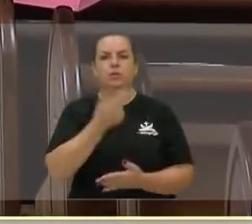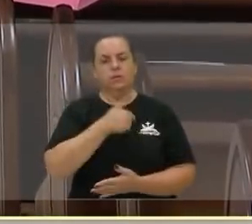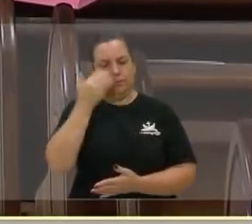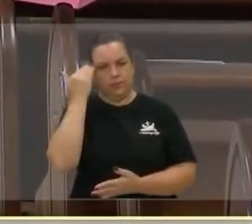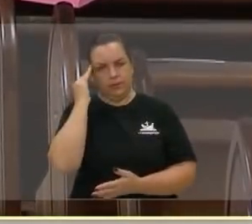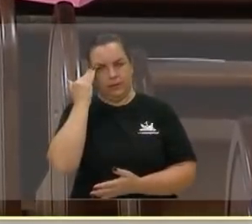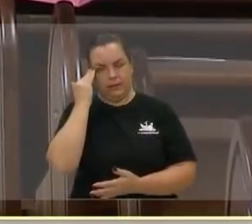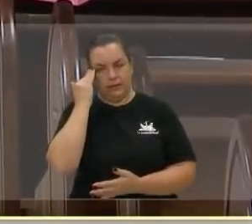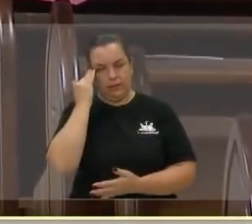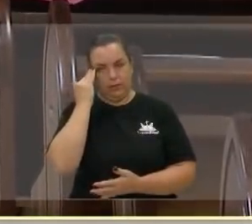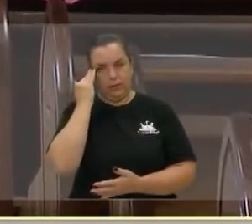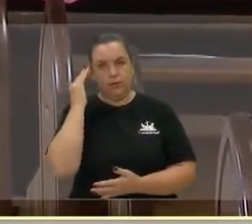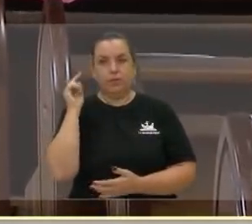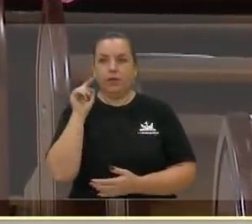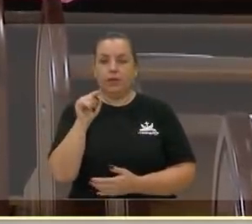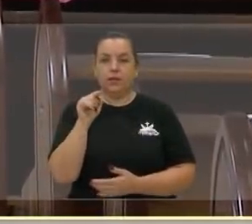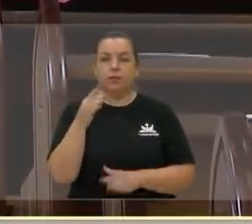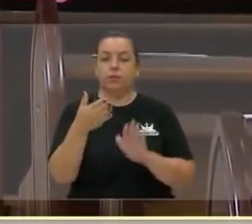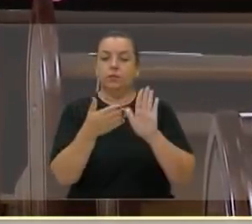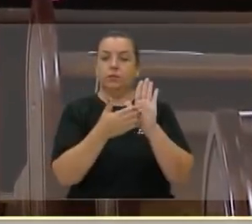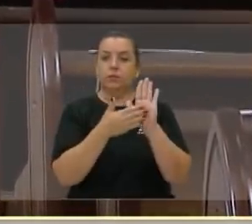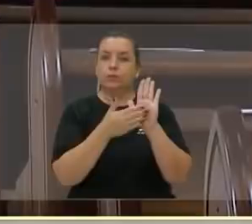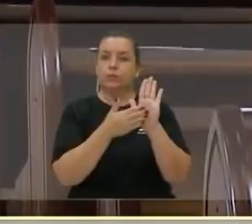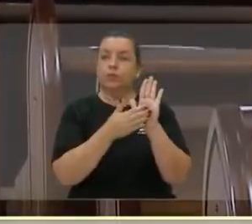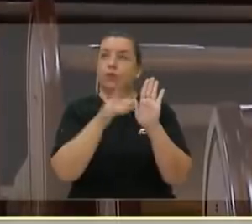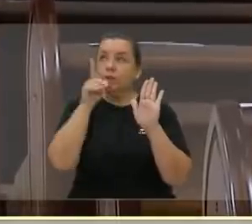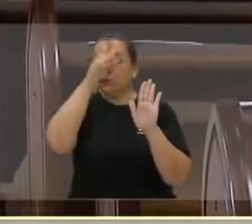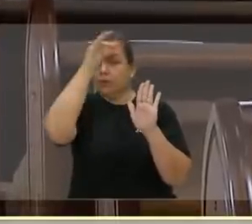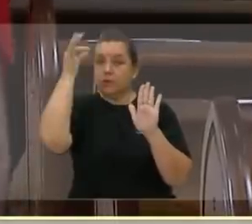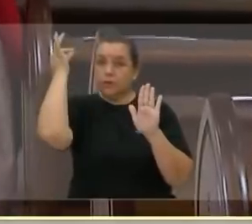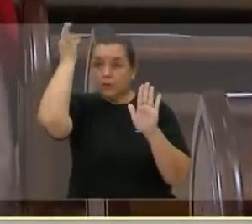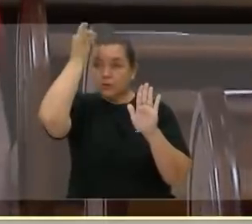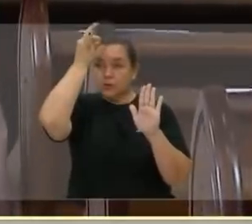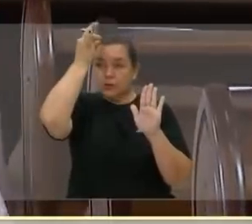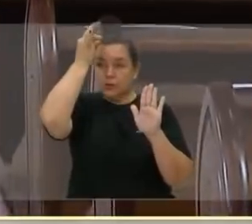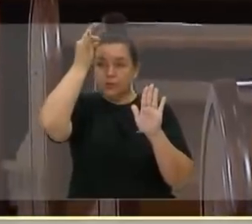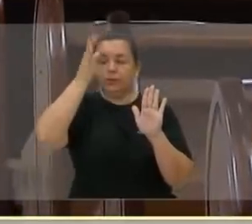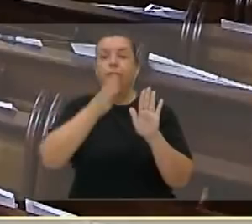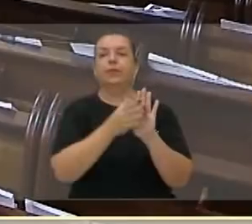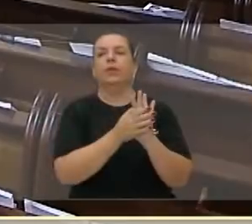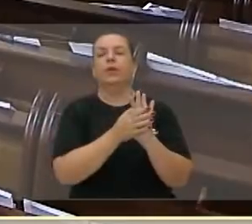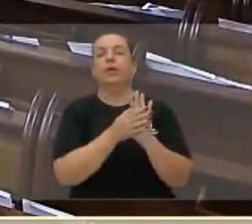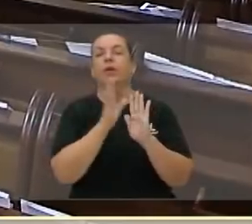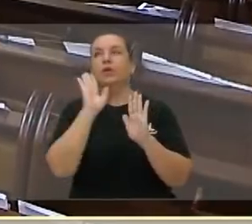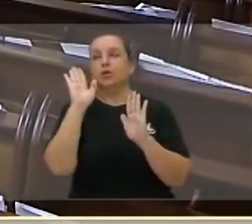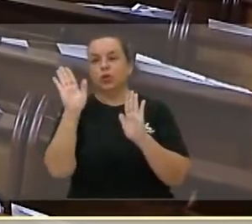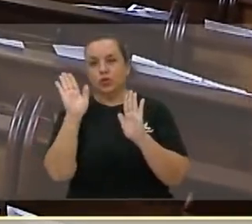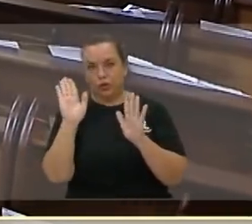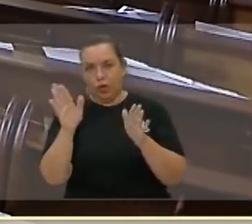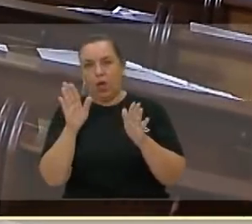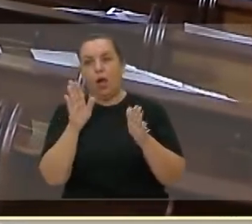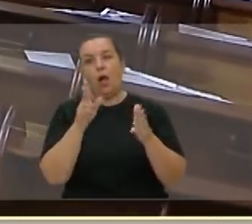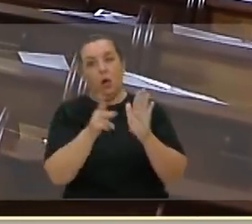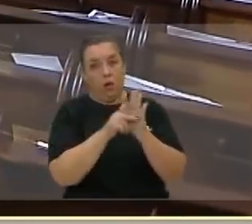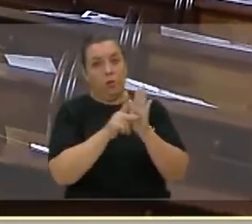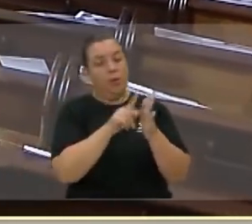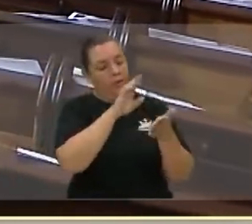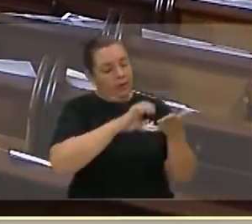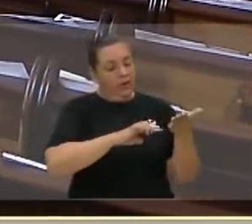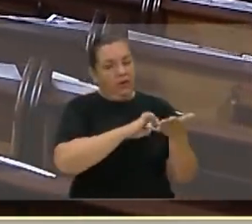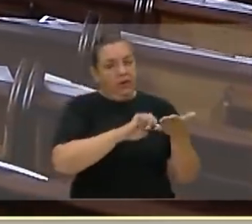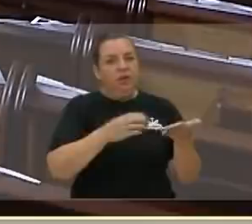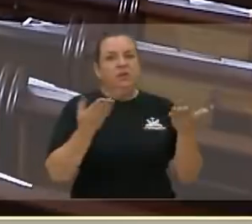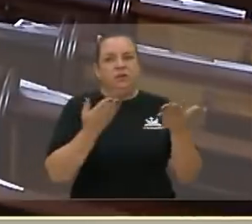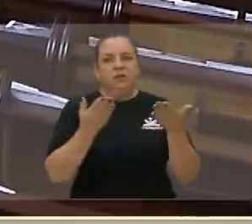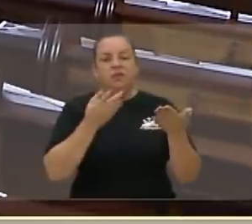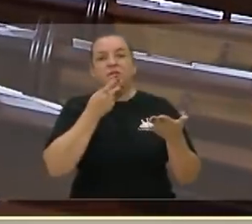é essa promessa do Espírito Santo. Como diz o próprio texto de hoje, diz